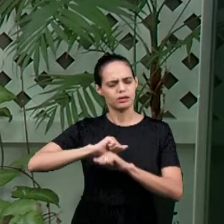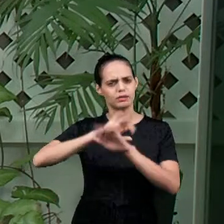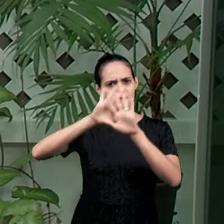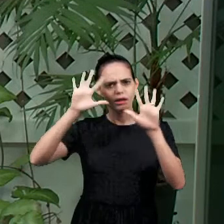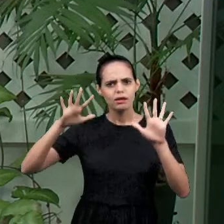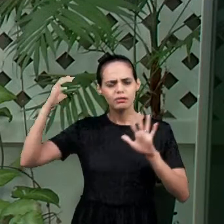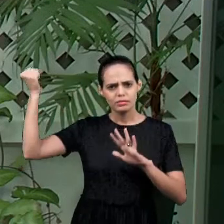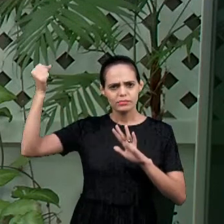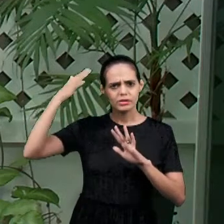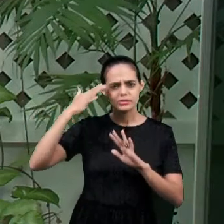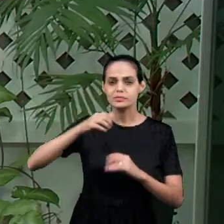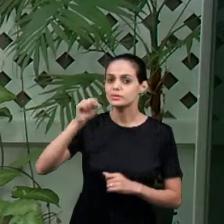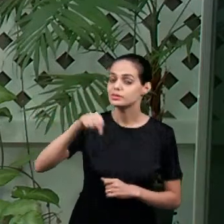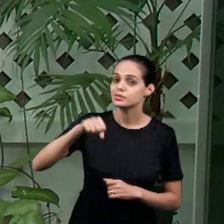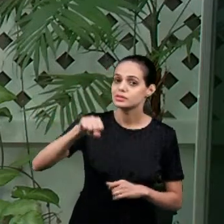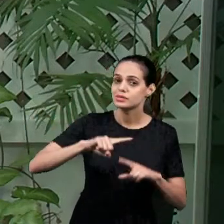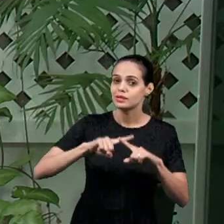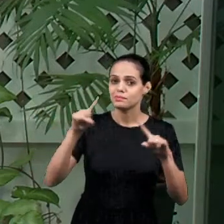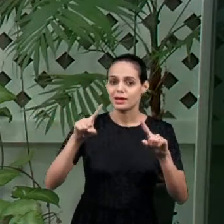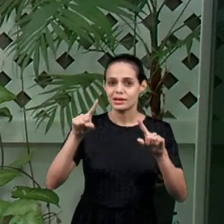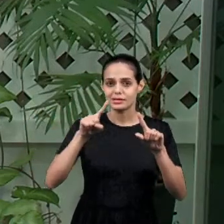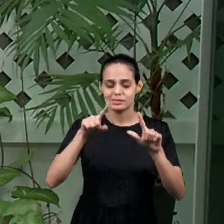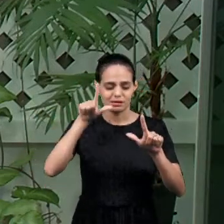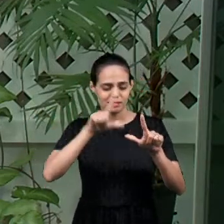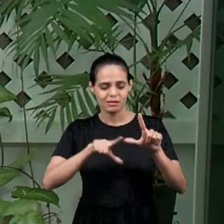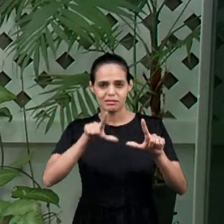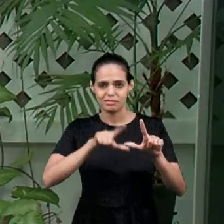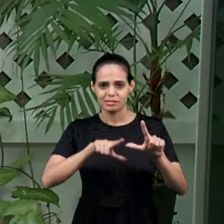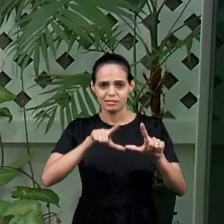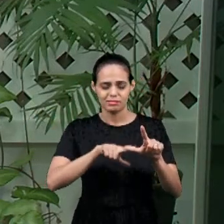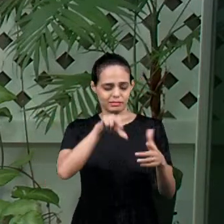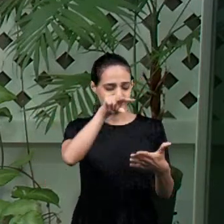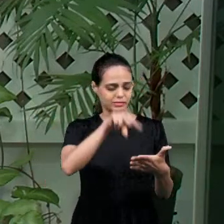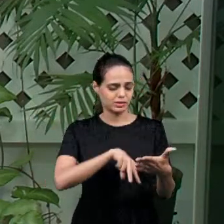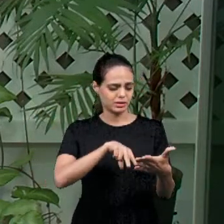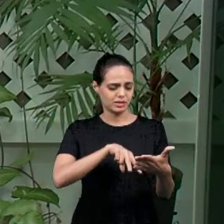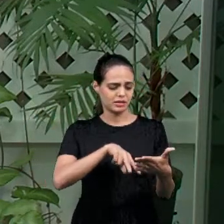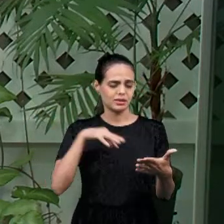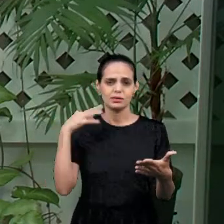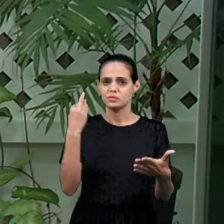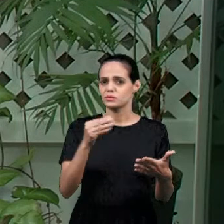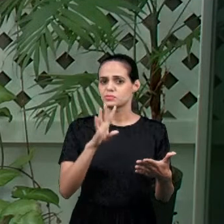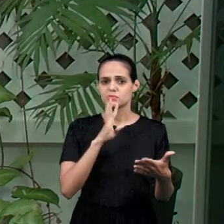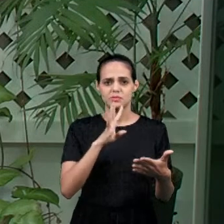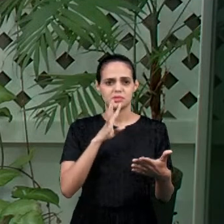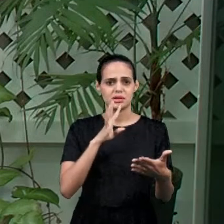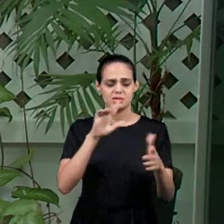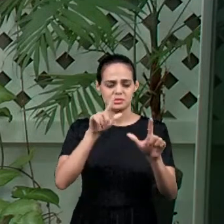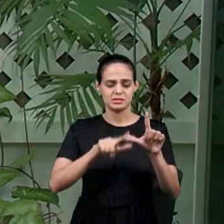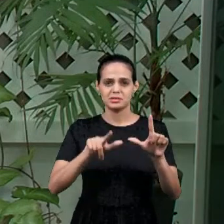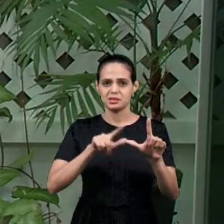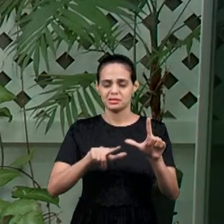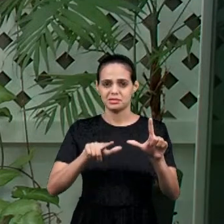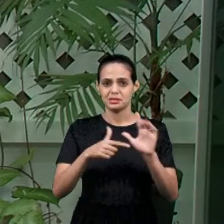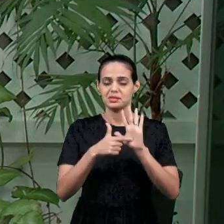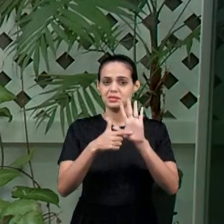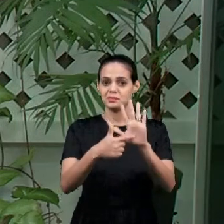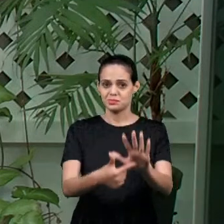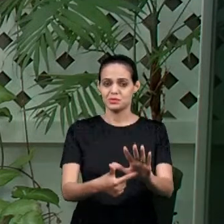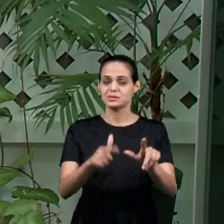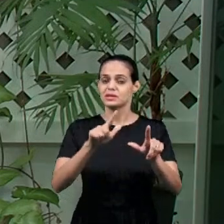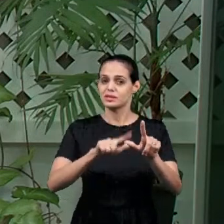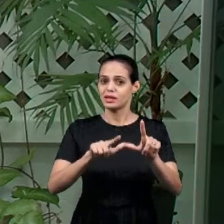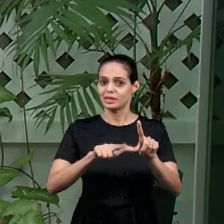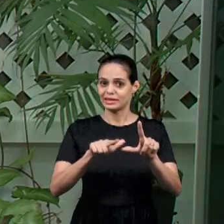sim. Agora, se for letra, todo mundo conhece letra. Letra aqui. E o que diz a palavra? Letra mata. Por que ela mata?